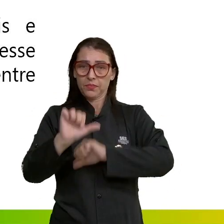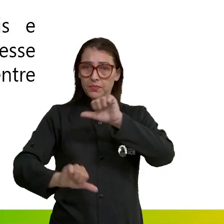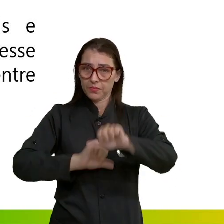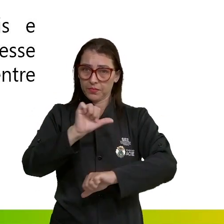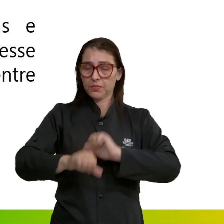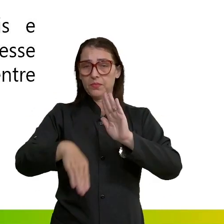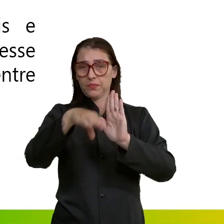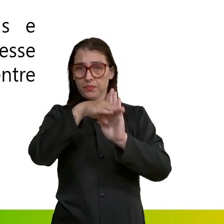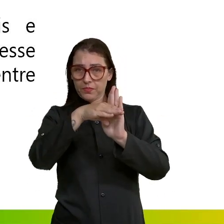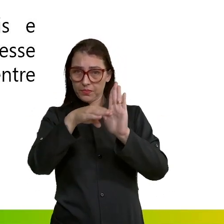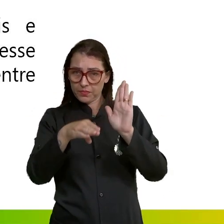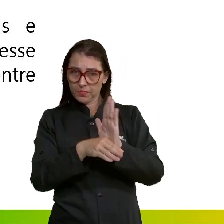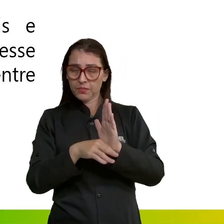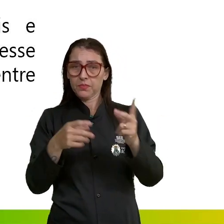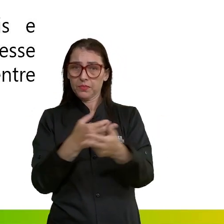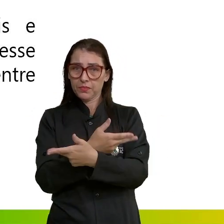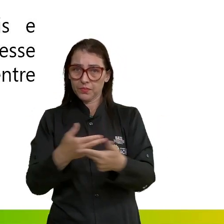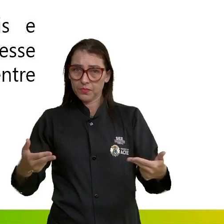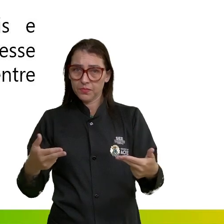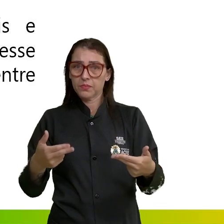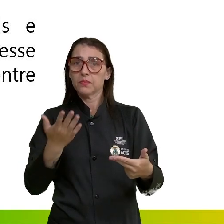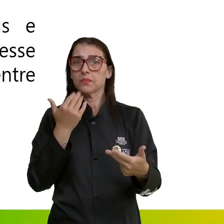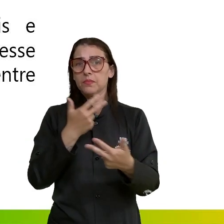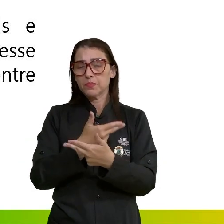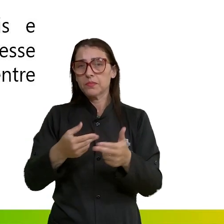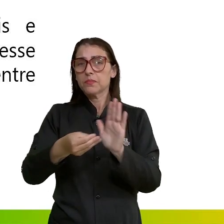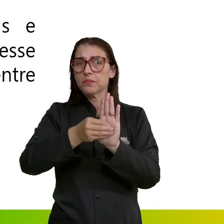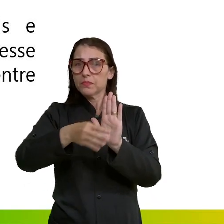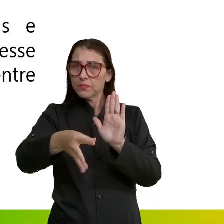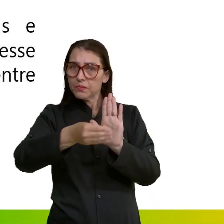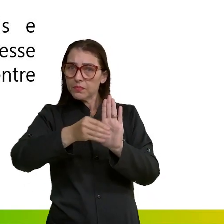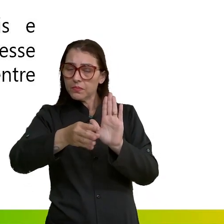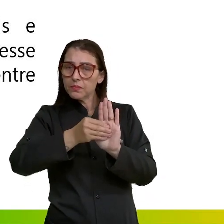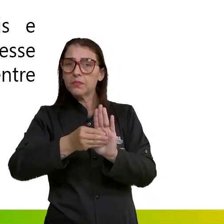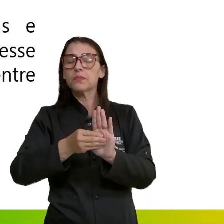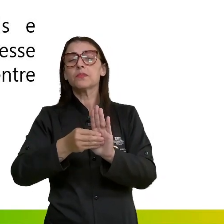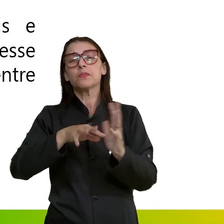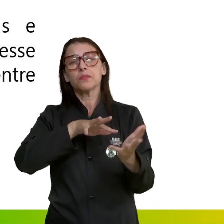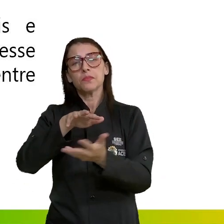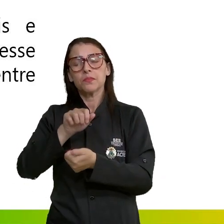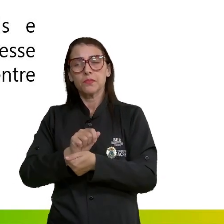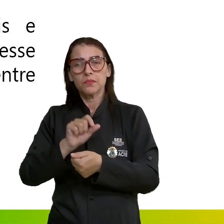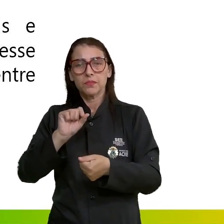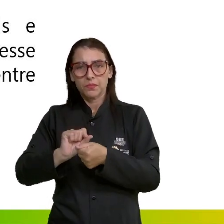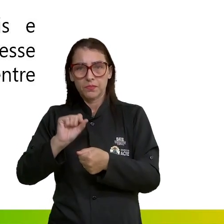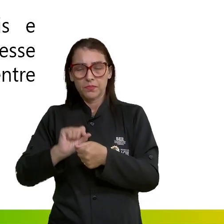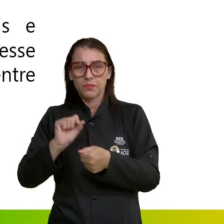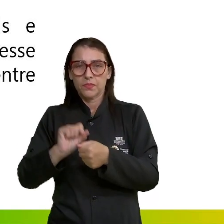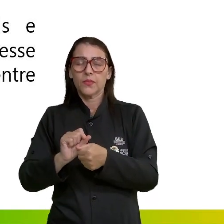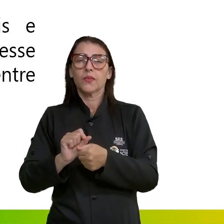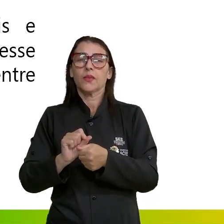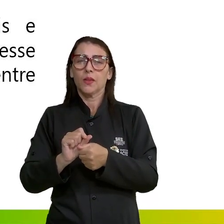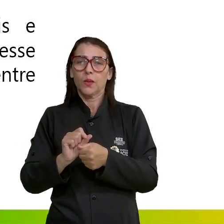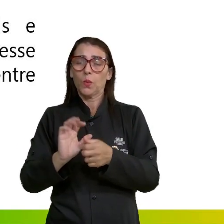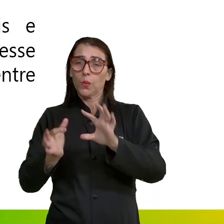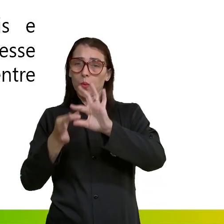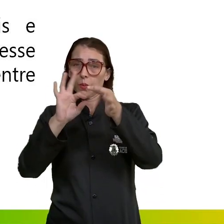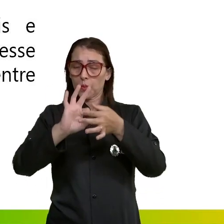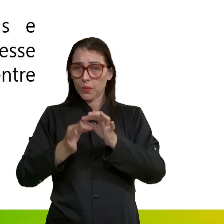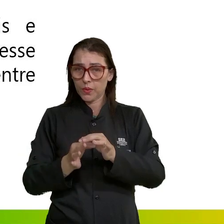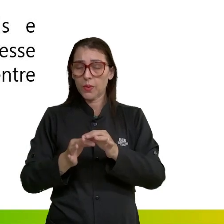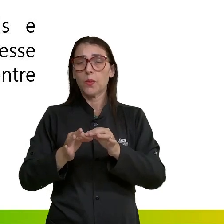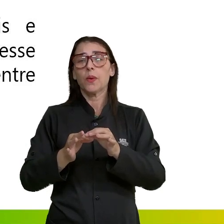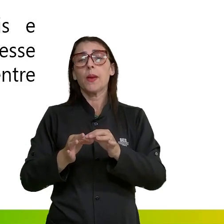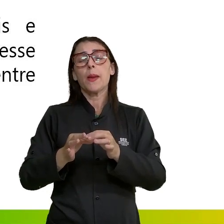e a obsolescência programada, alimentados pela mídia global, criam aí um ciclo insustentável que afeta